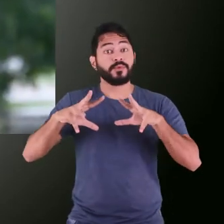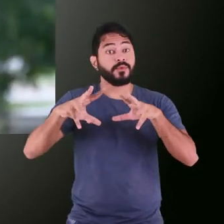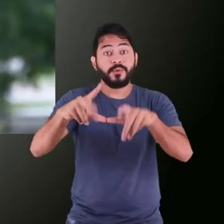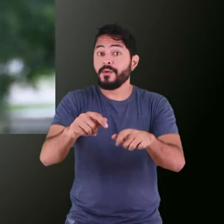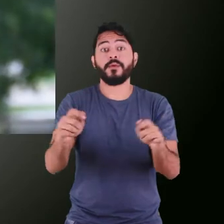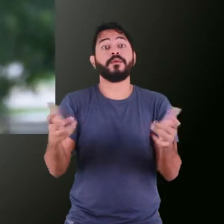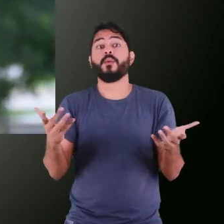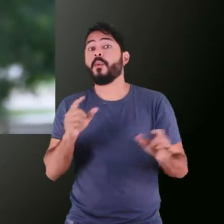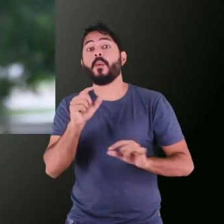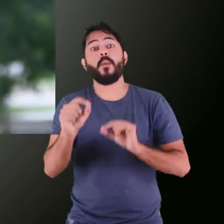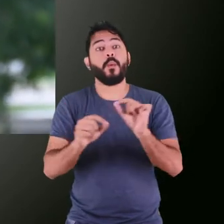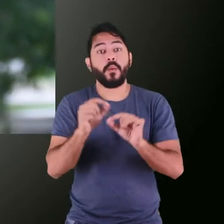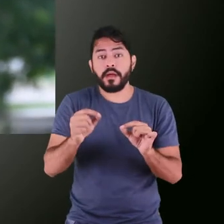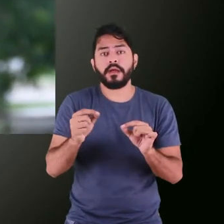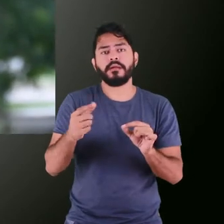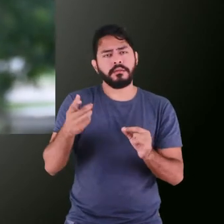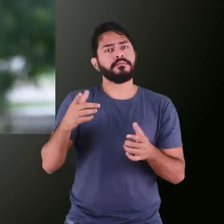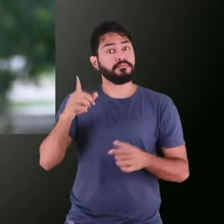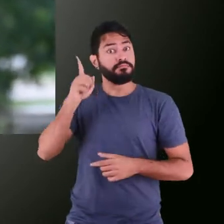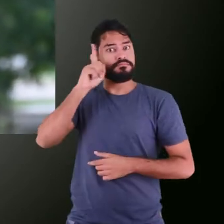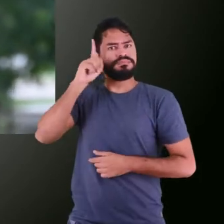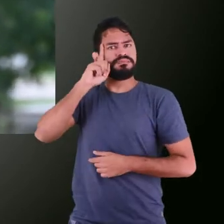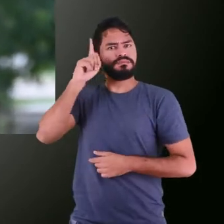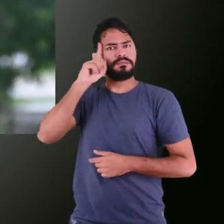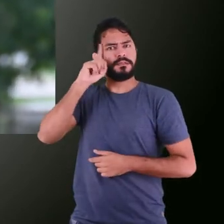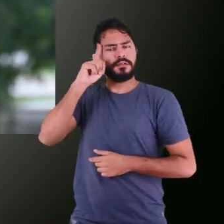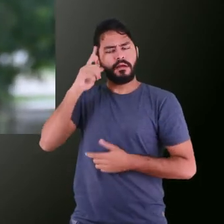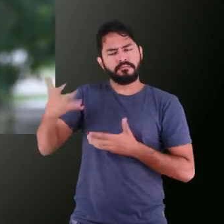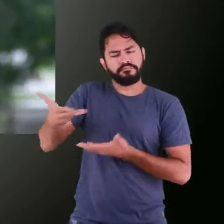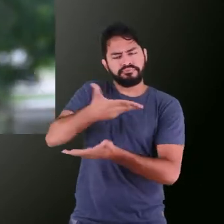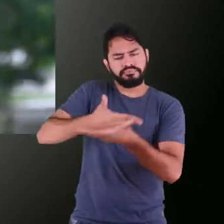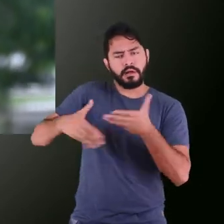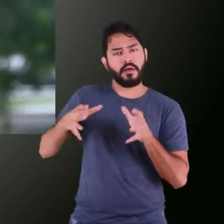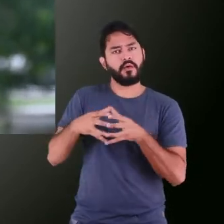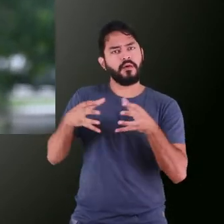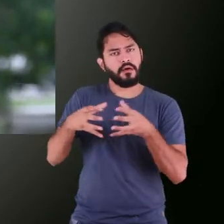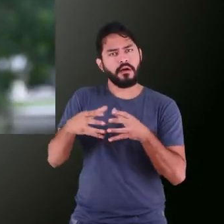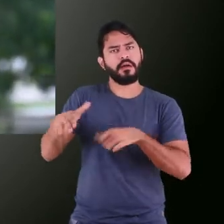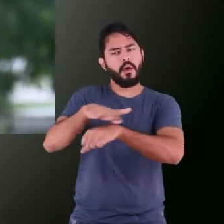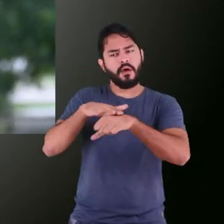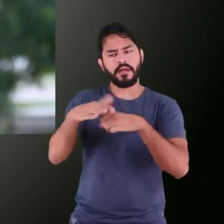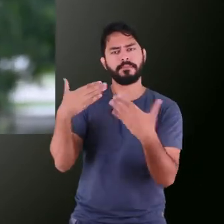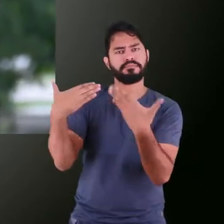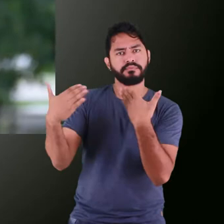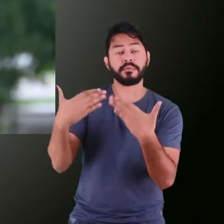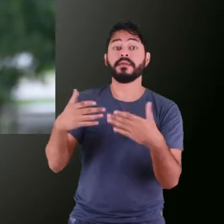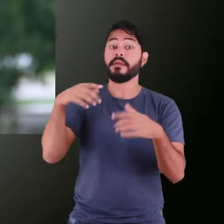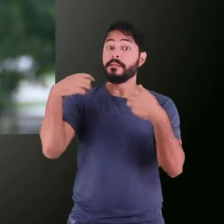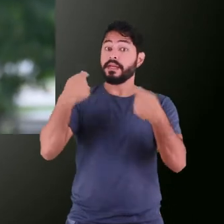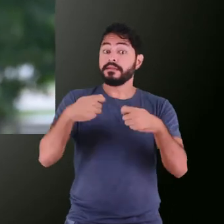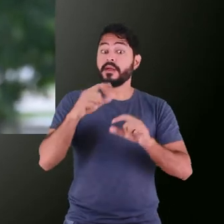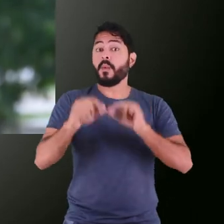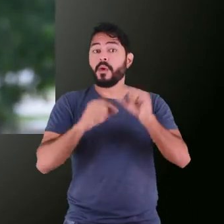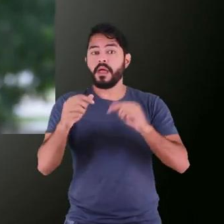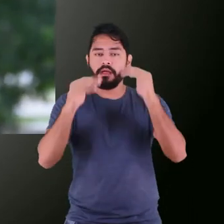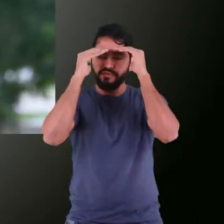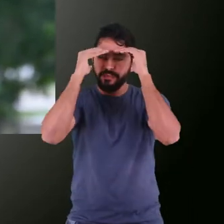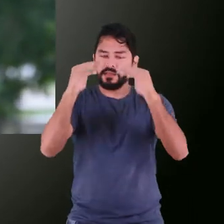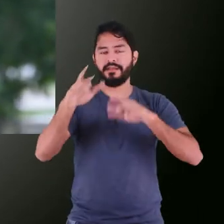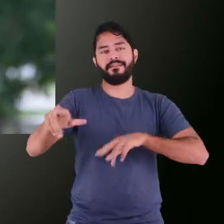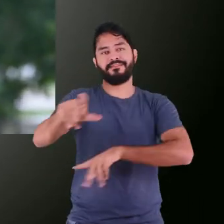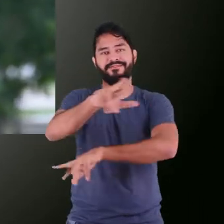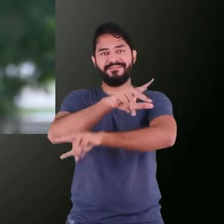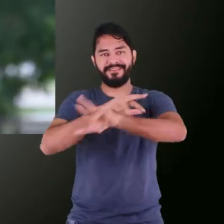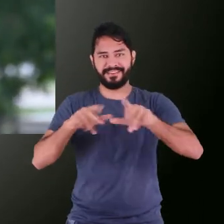de uma maneira geral, os professores, né, estarão na sua lida cotidiana, conversando, convivendo e